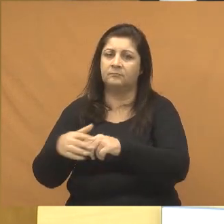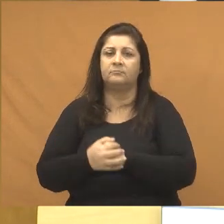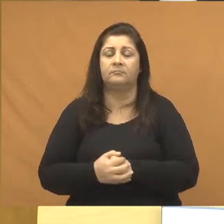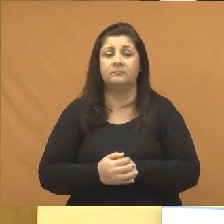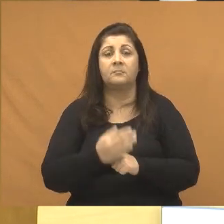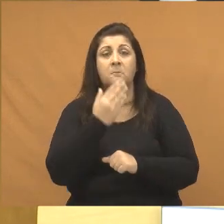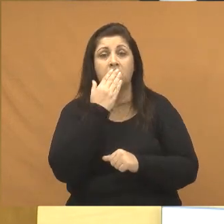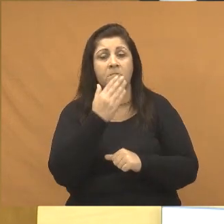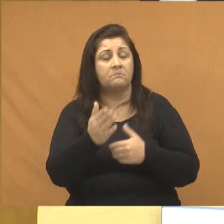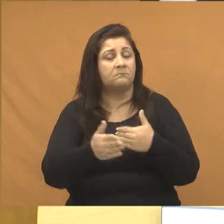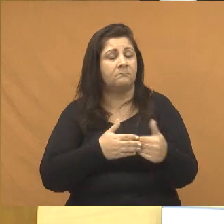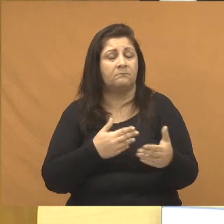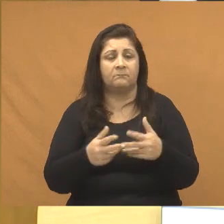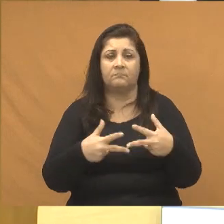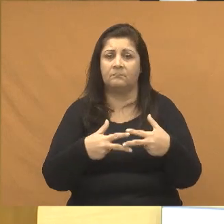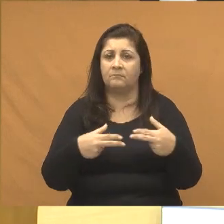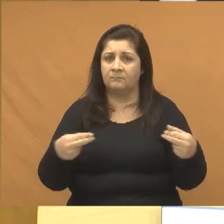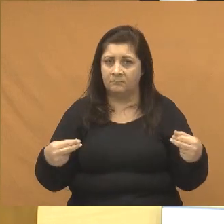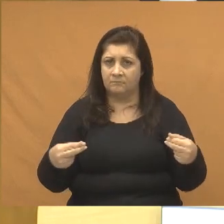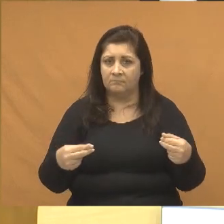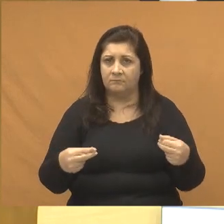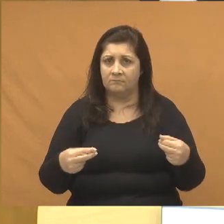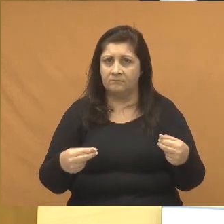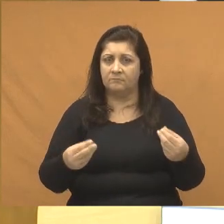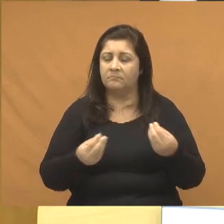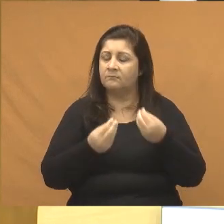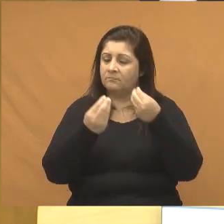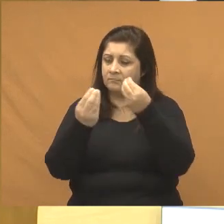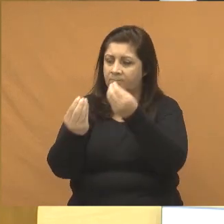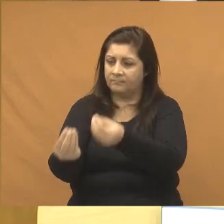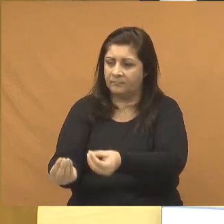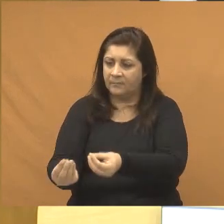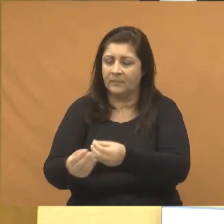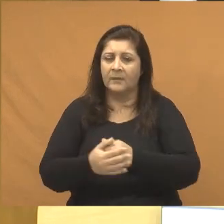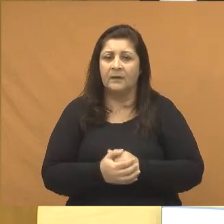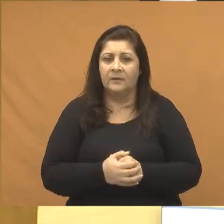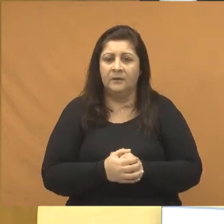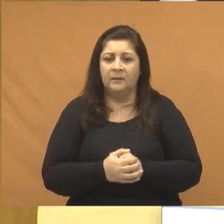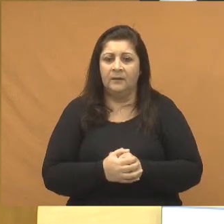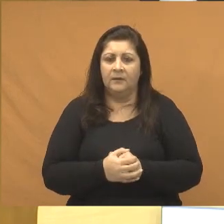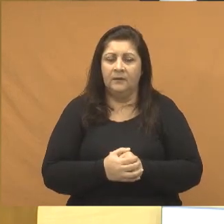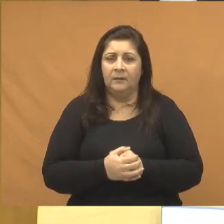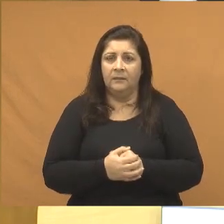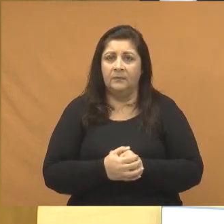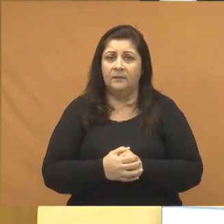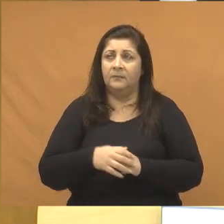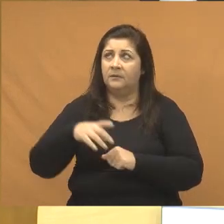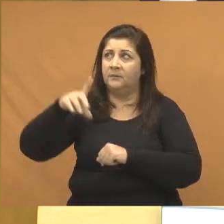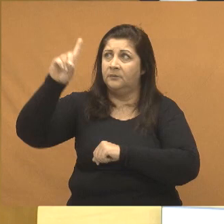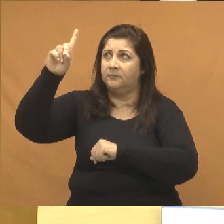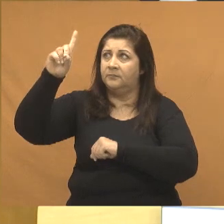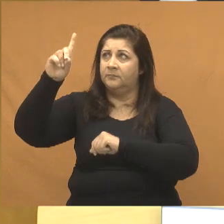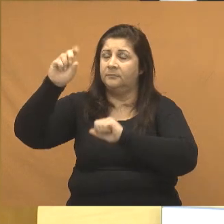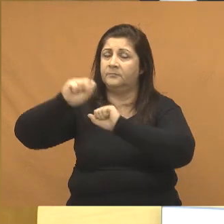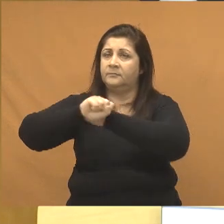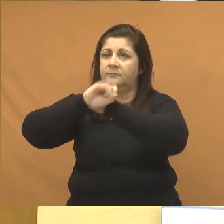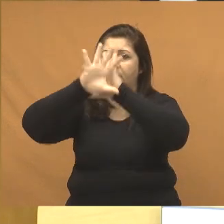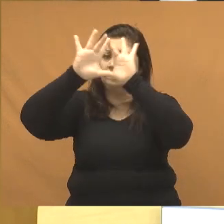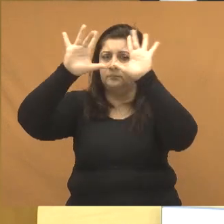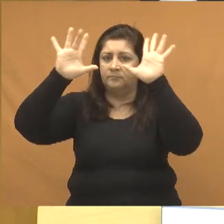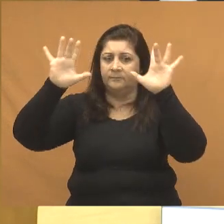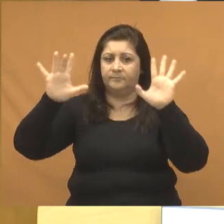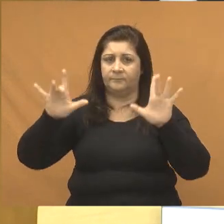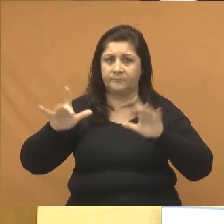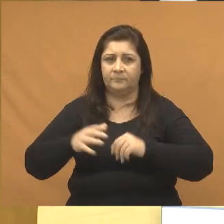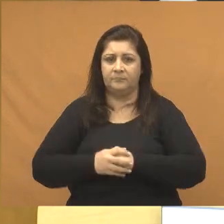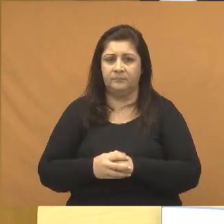o que quiserdes e vós será dado. Nisto meu Pai é glorificado, que